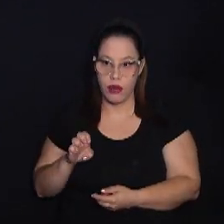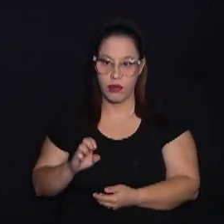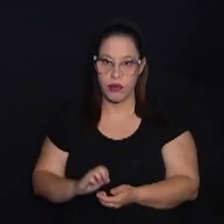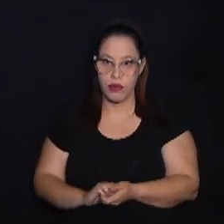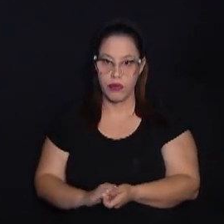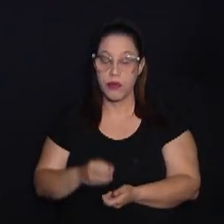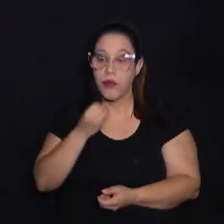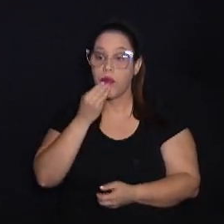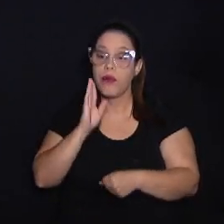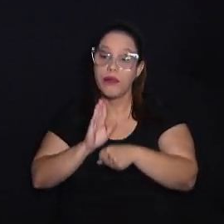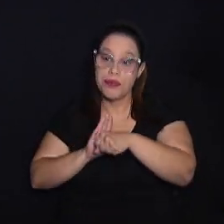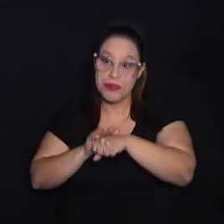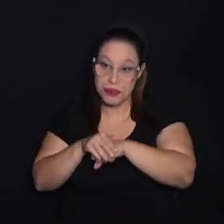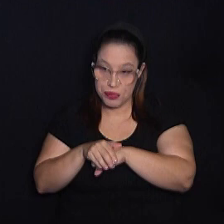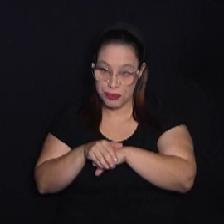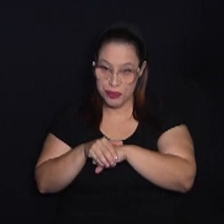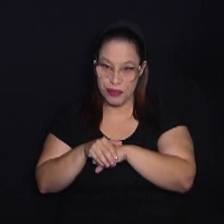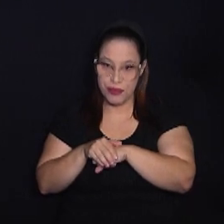Boa noite.